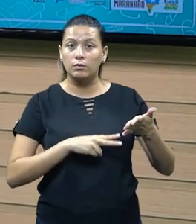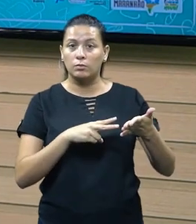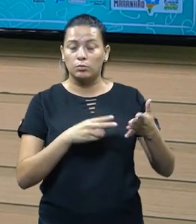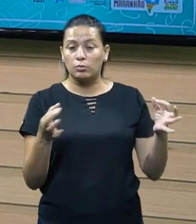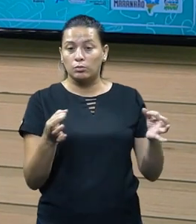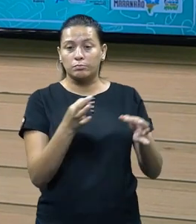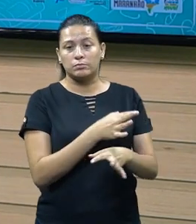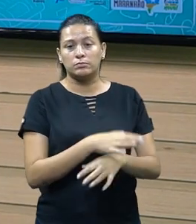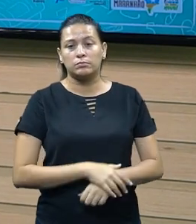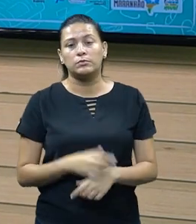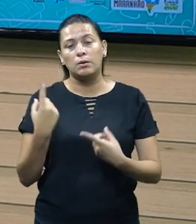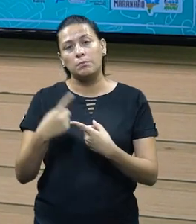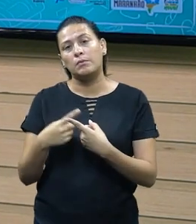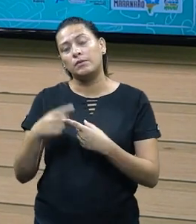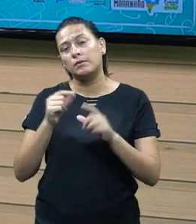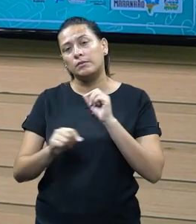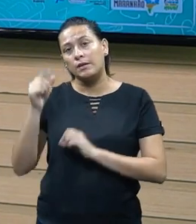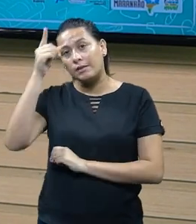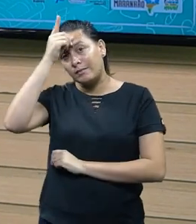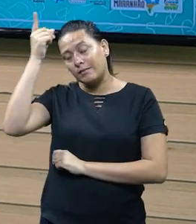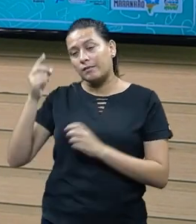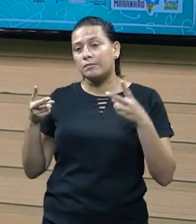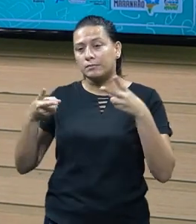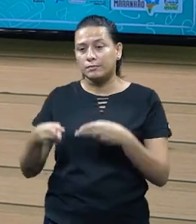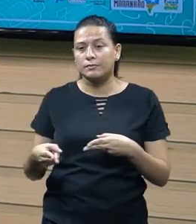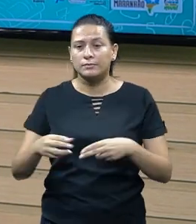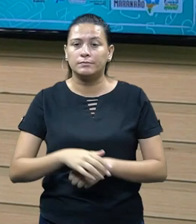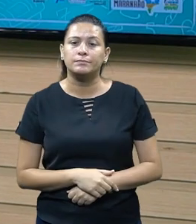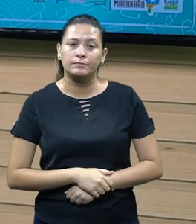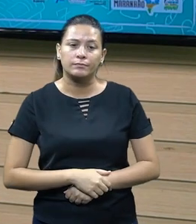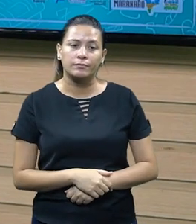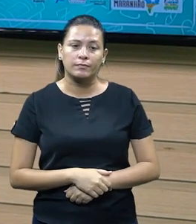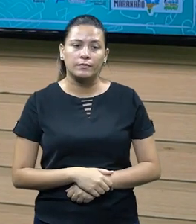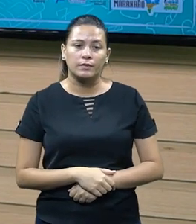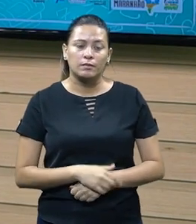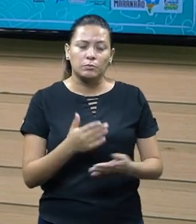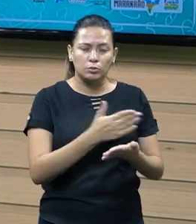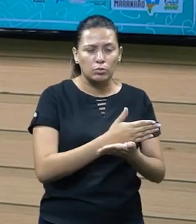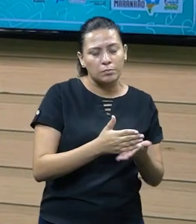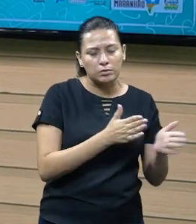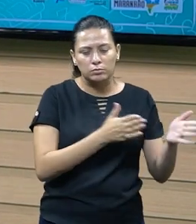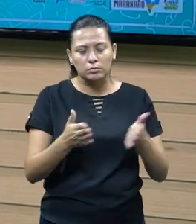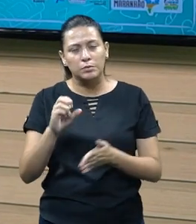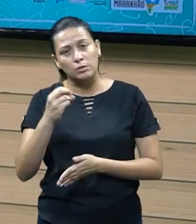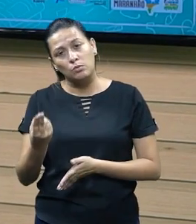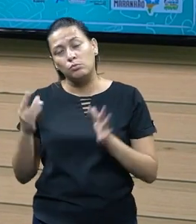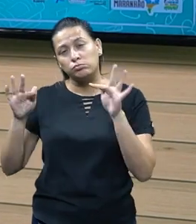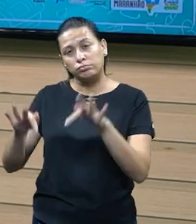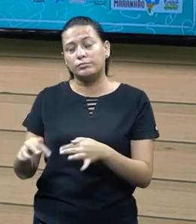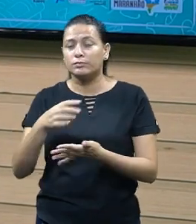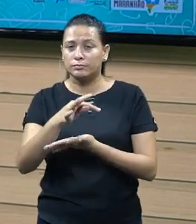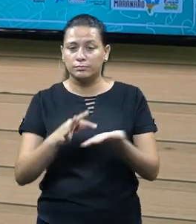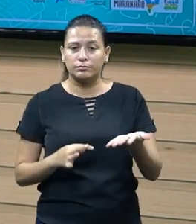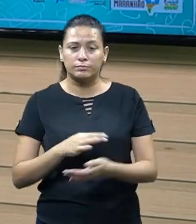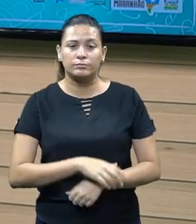por quê Porque a mesma ideia do texto que você tá lendo ela vai tá Às vezes no meio no começo no meio no final do texto